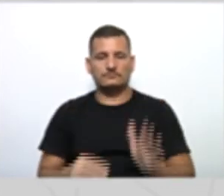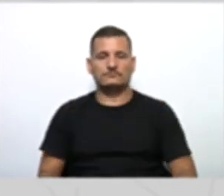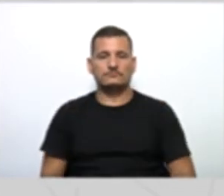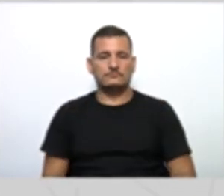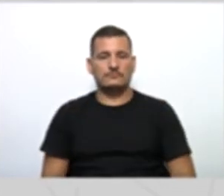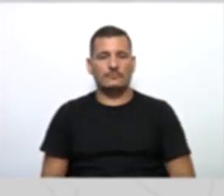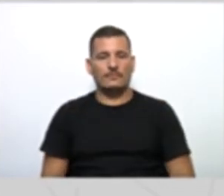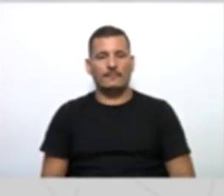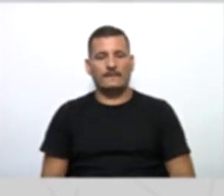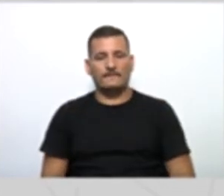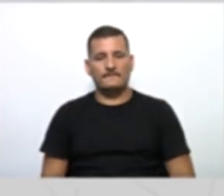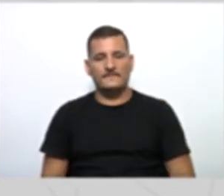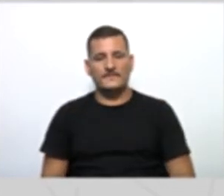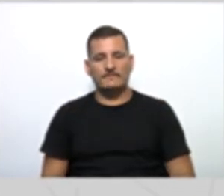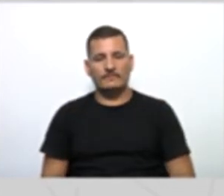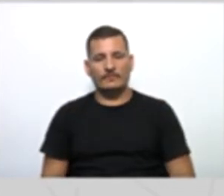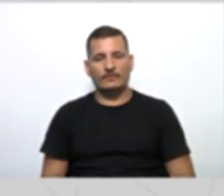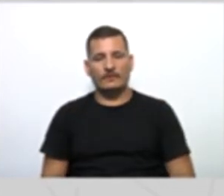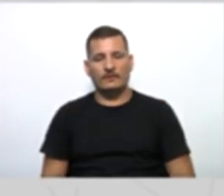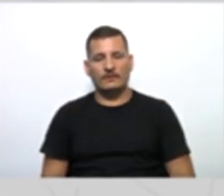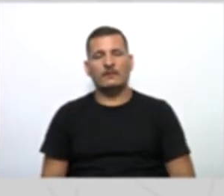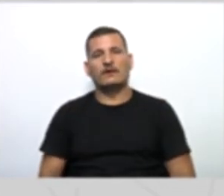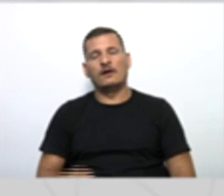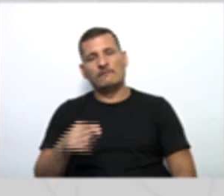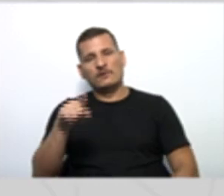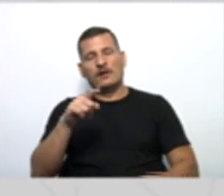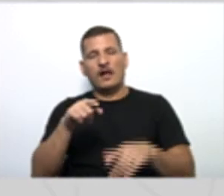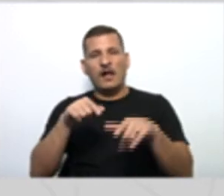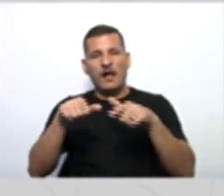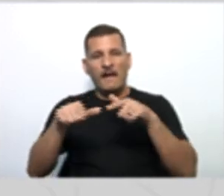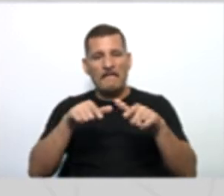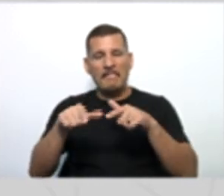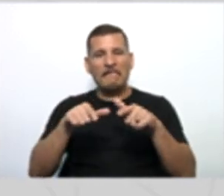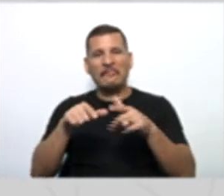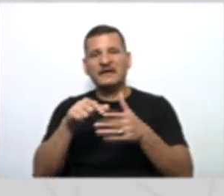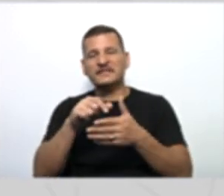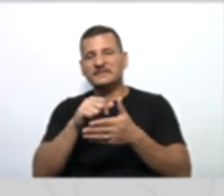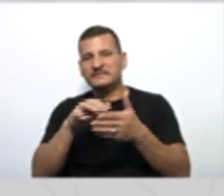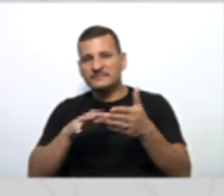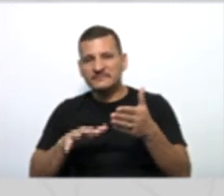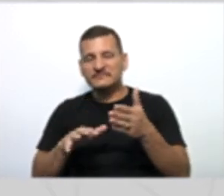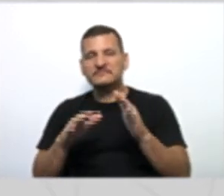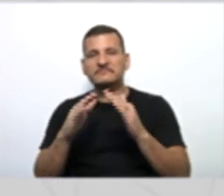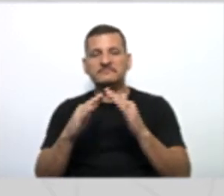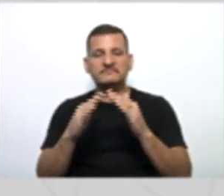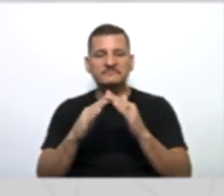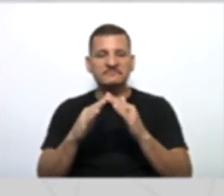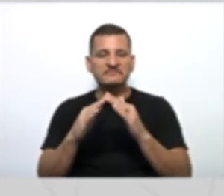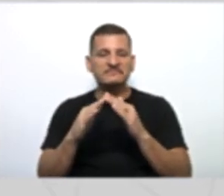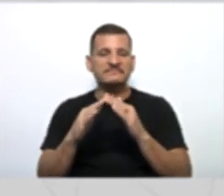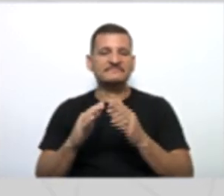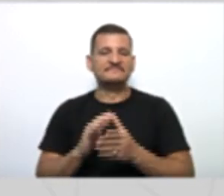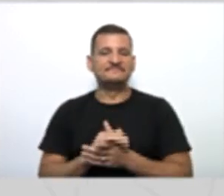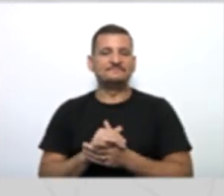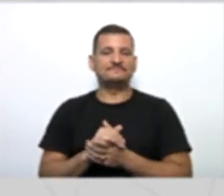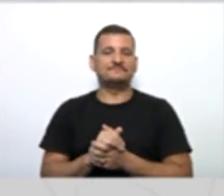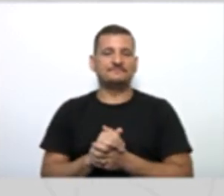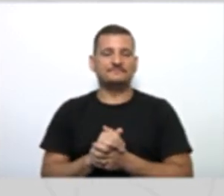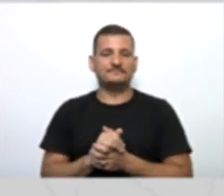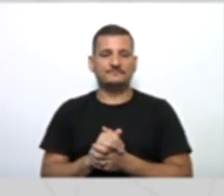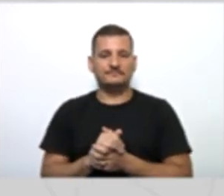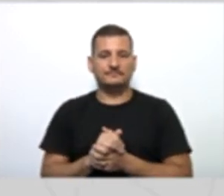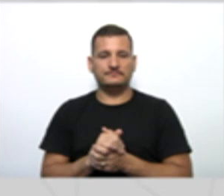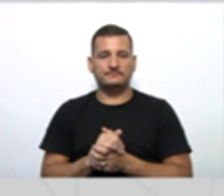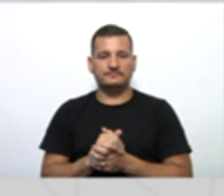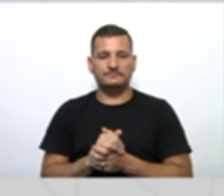que vocês já vão entrar com o trabalho da atividade de percurso. A partir desse esboço do projeto que nós estamos construindo aqui, a